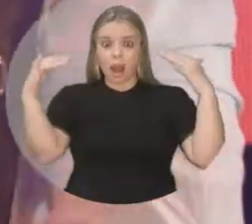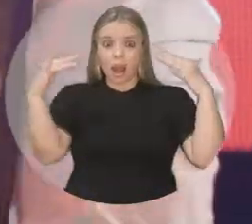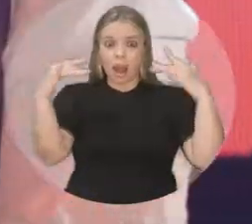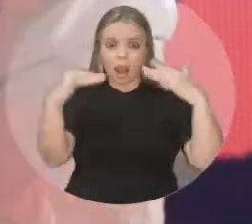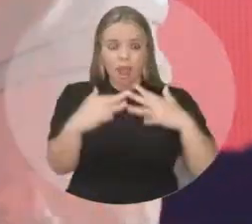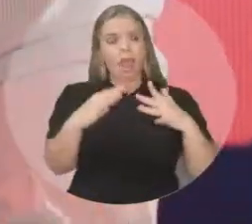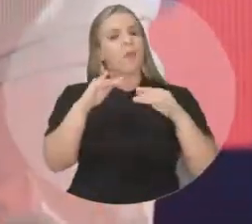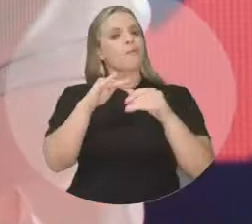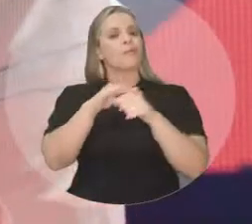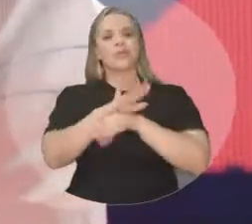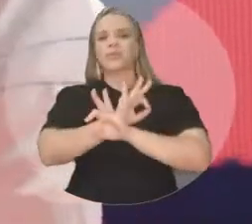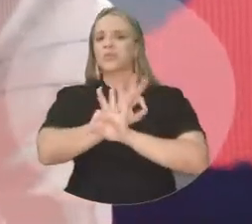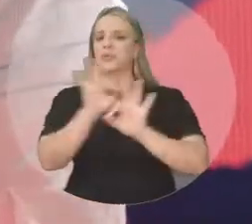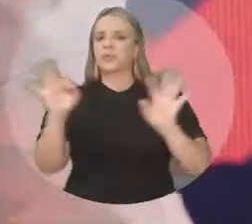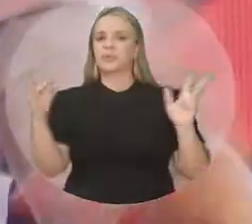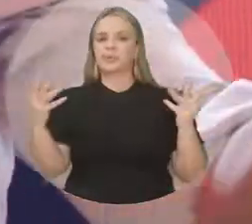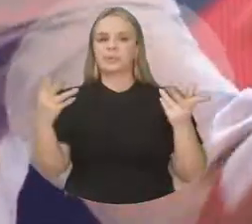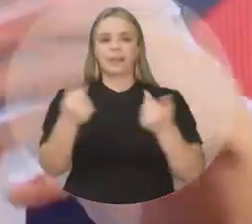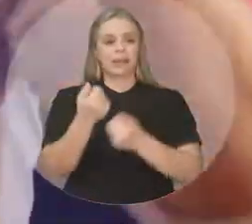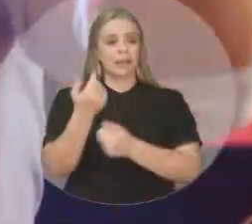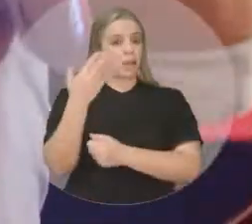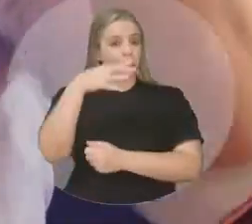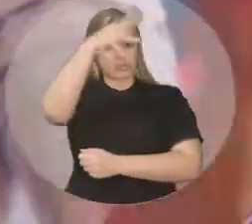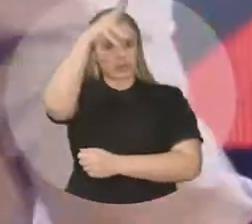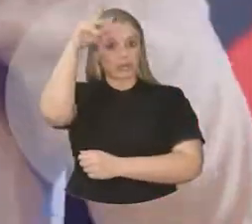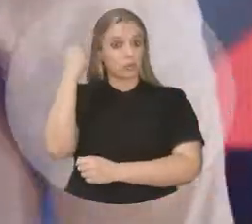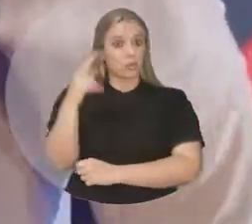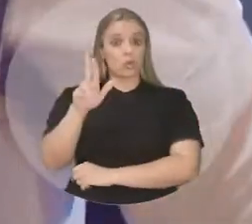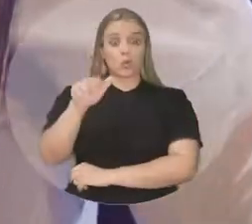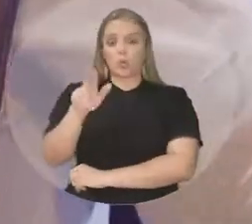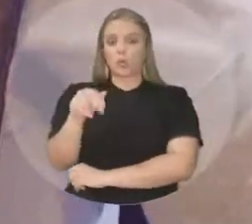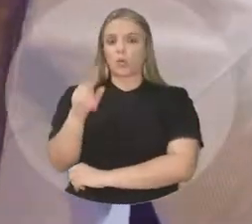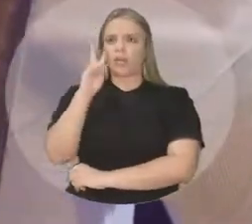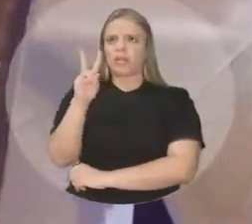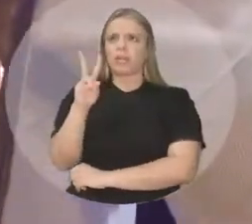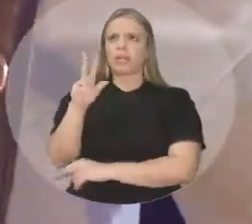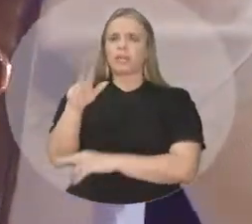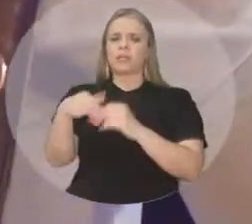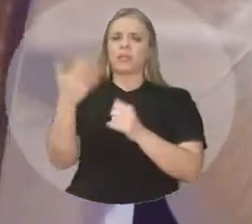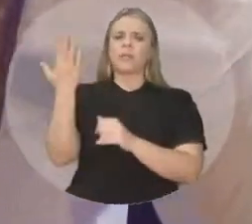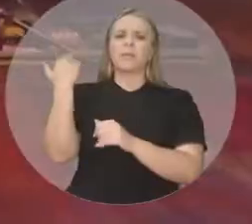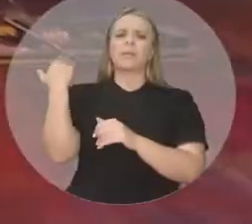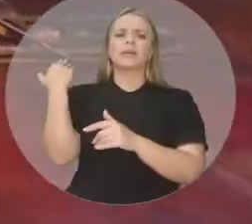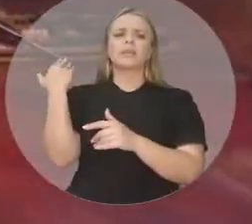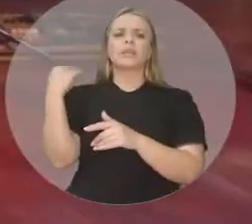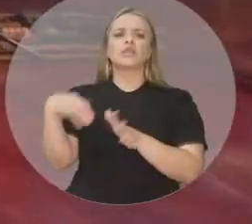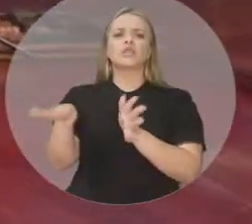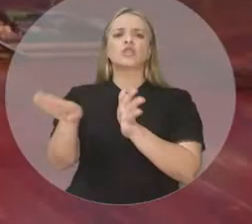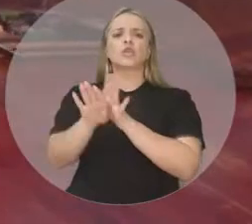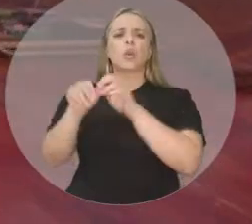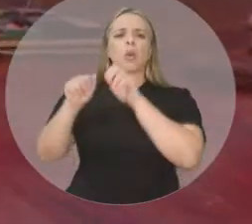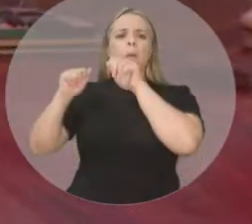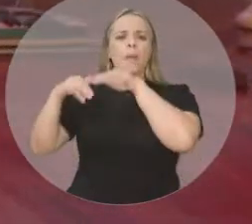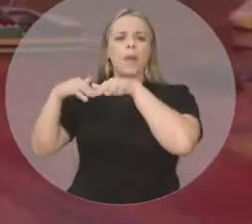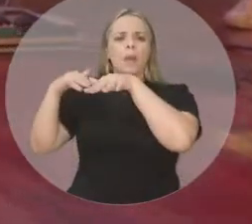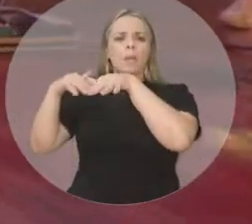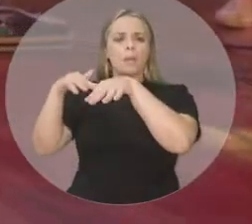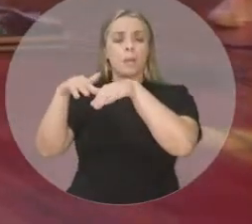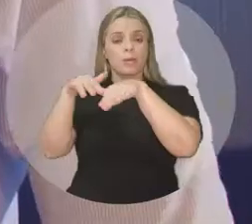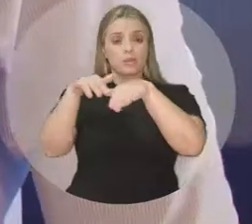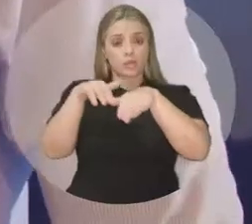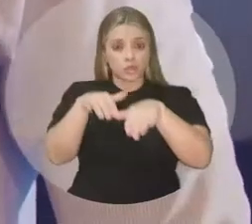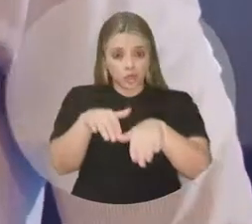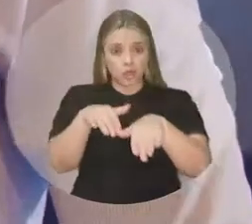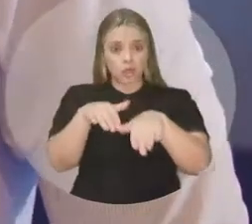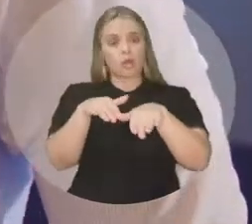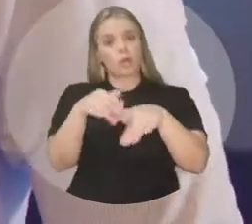pouco daquilo que o pessoal está acostumado a ver pra gente. Tocar aqui, sem teatro, é maravilhoso. Nós estamos muito felizes de estar aqui dividindo